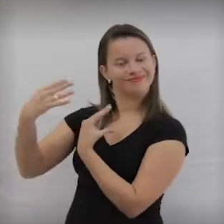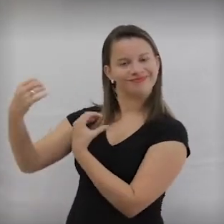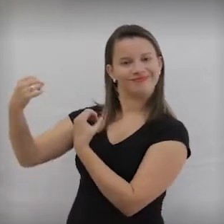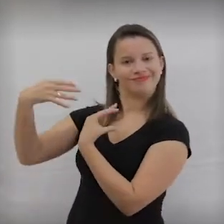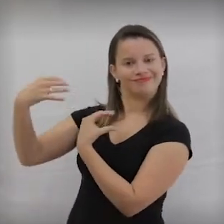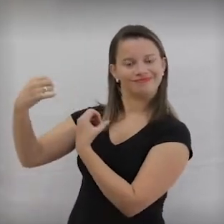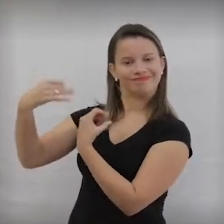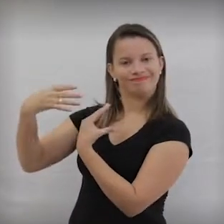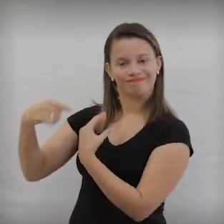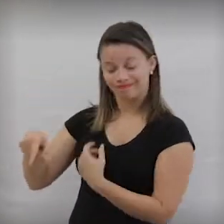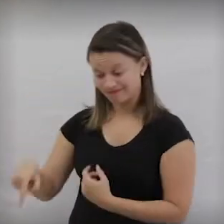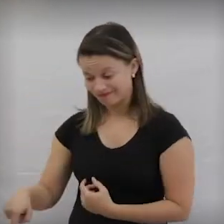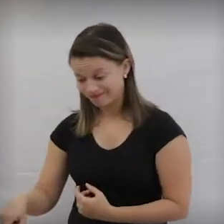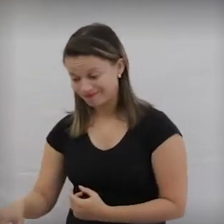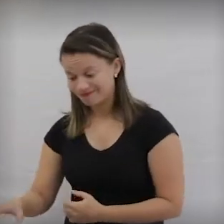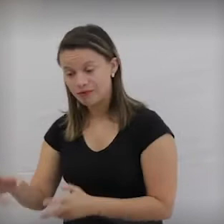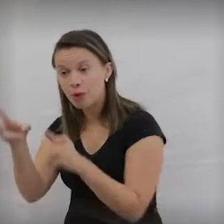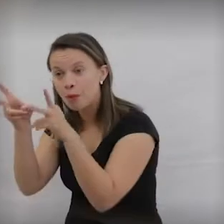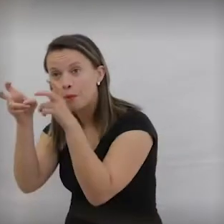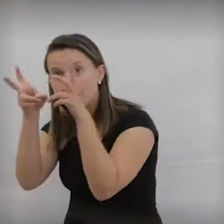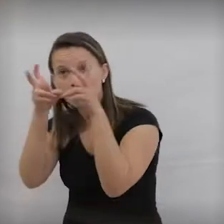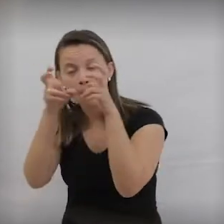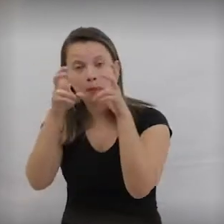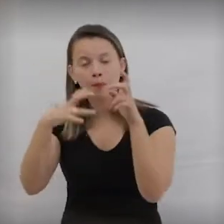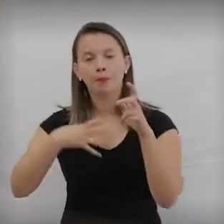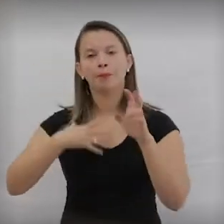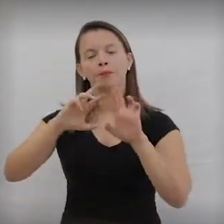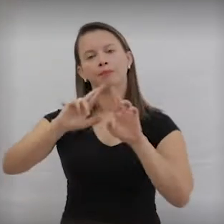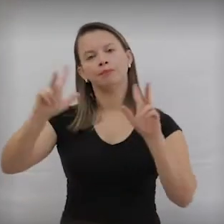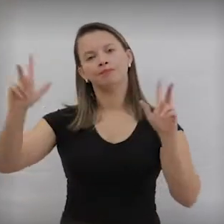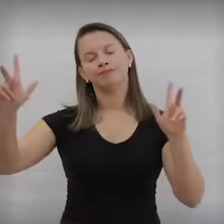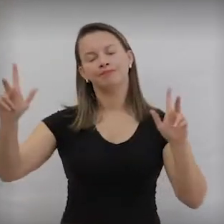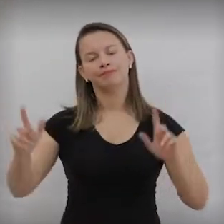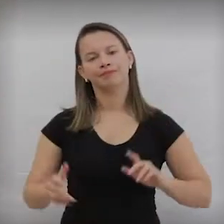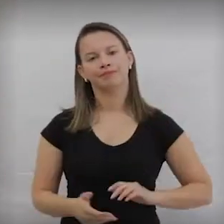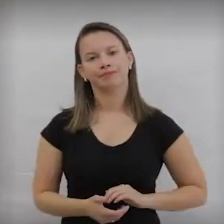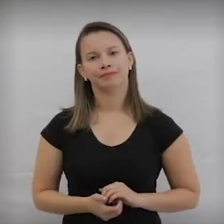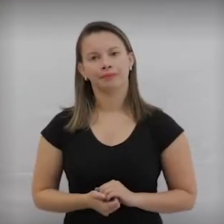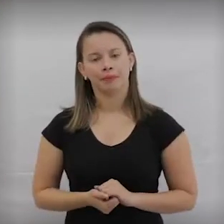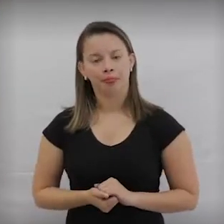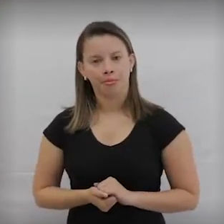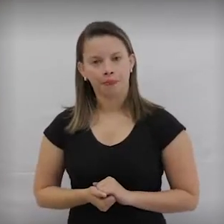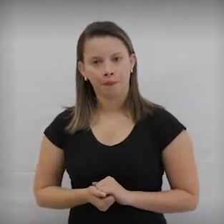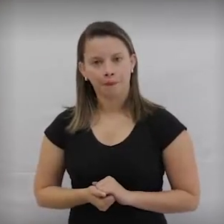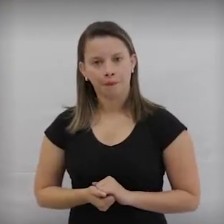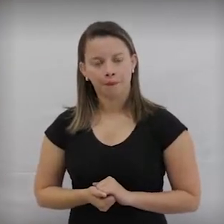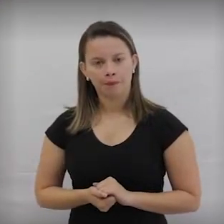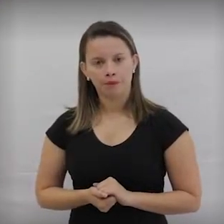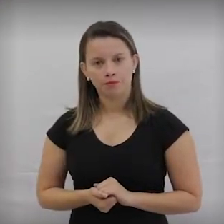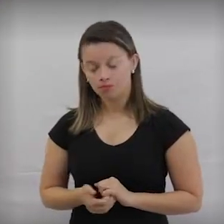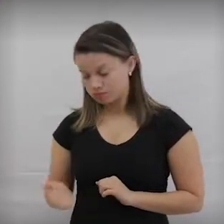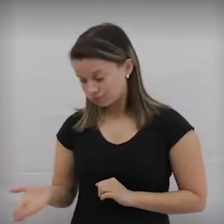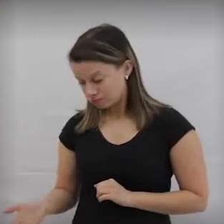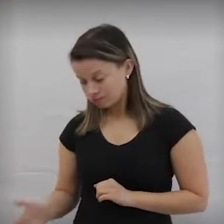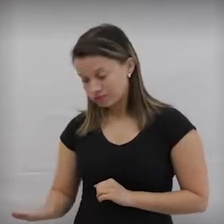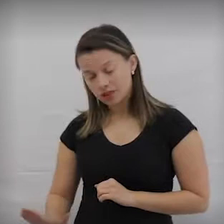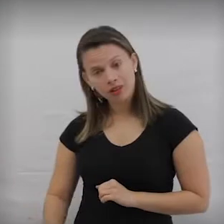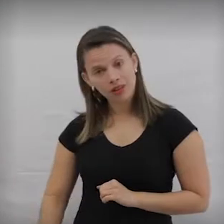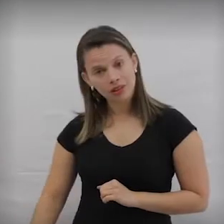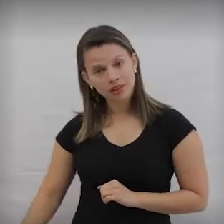a partir dos seus gestos. Né? E, de alguma forma, elas